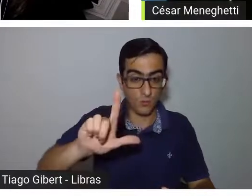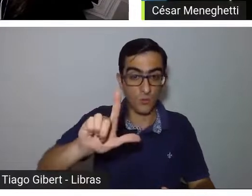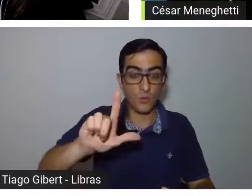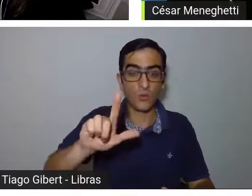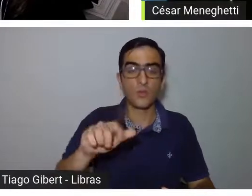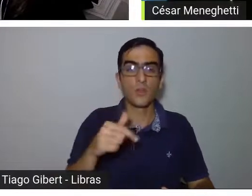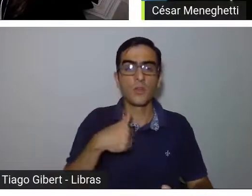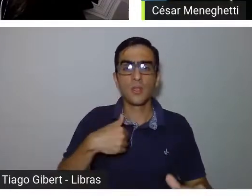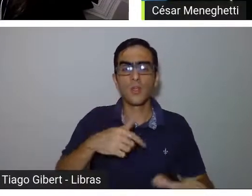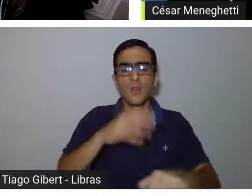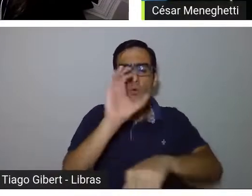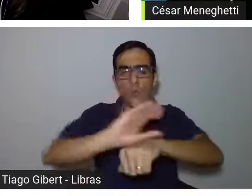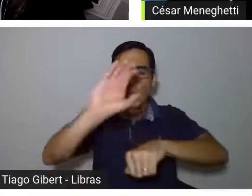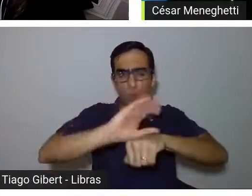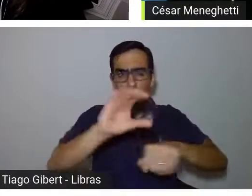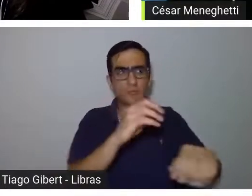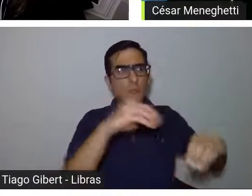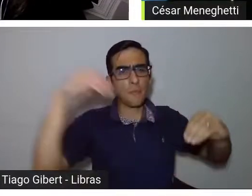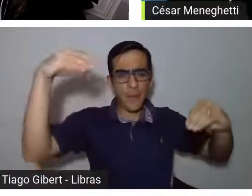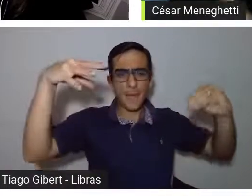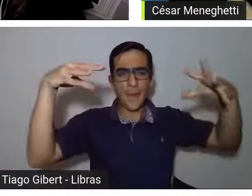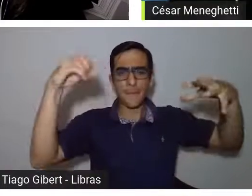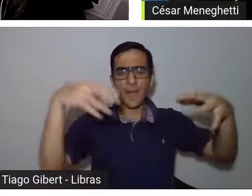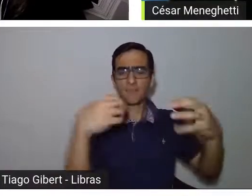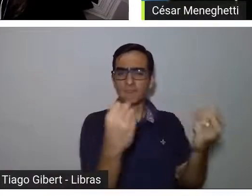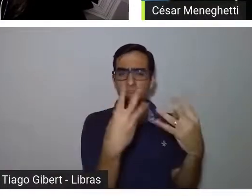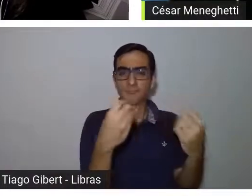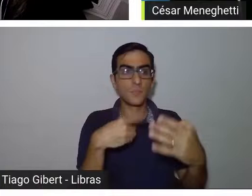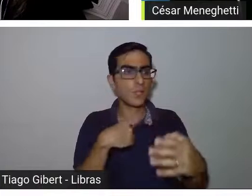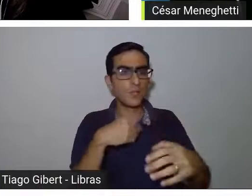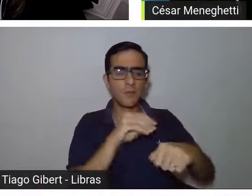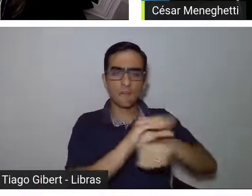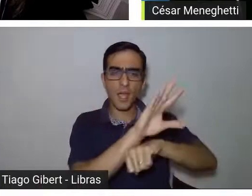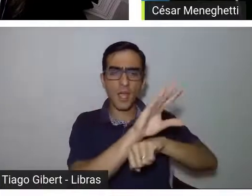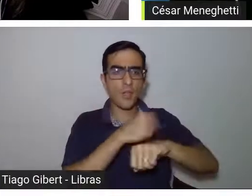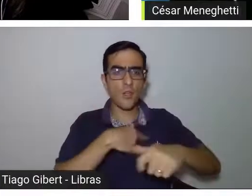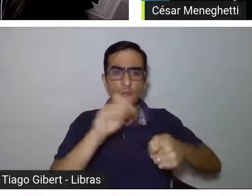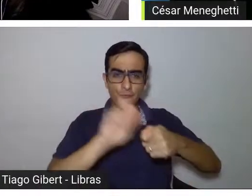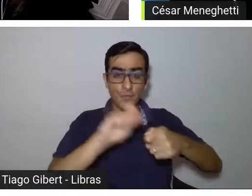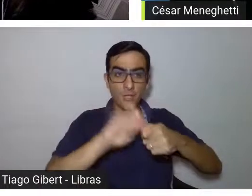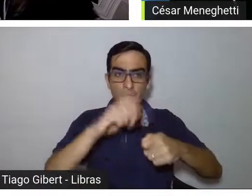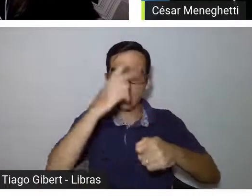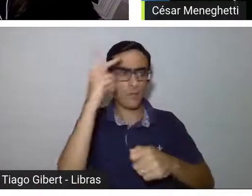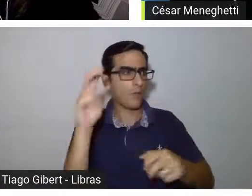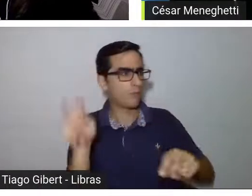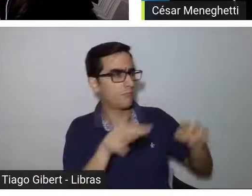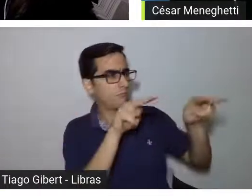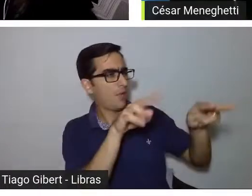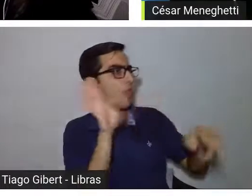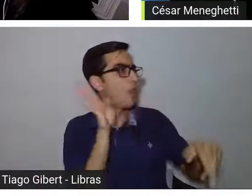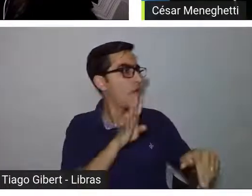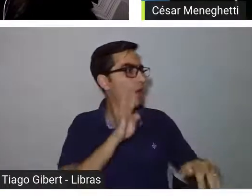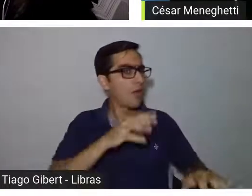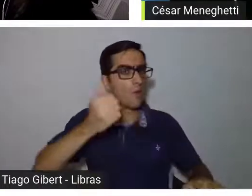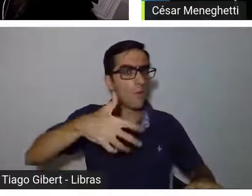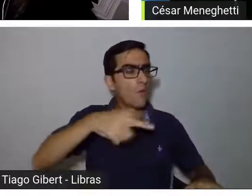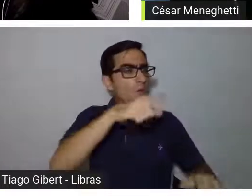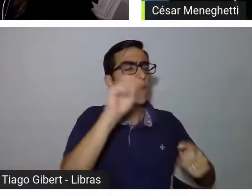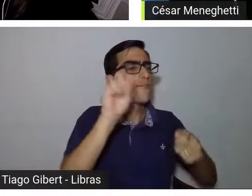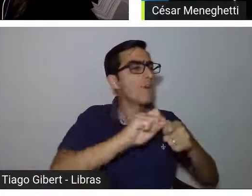aí eu conheci umas pessoas falando: ah, que demais esse vídeo, não sei o que lá. Por que você não